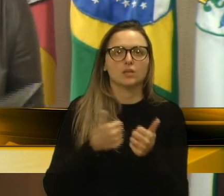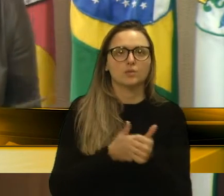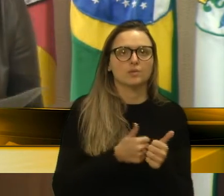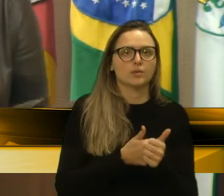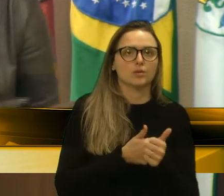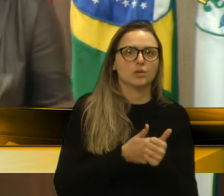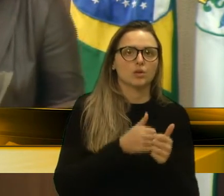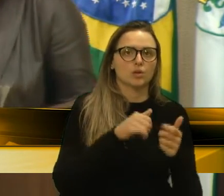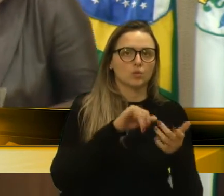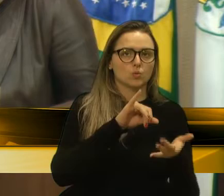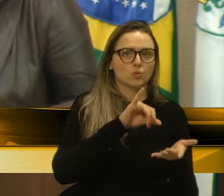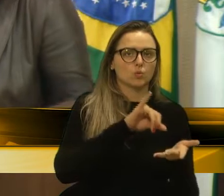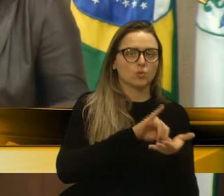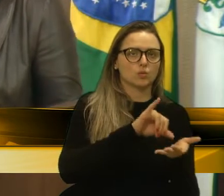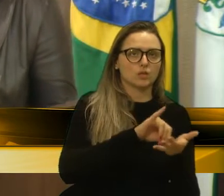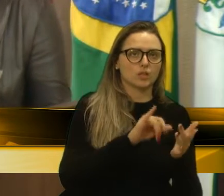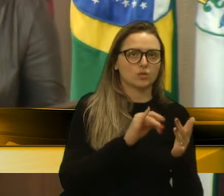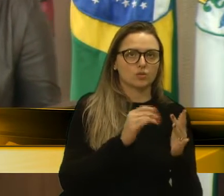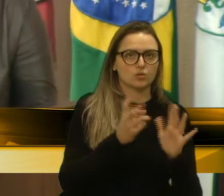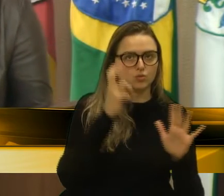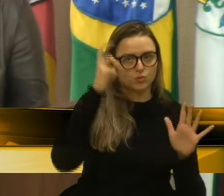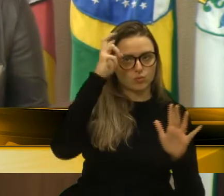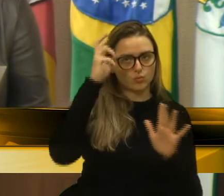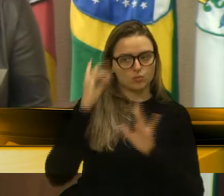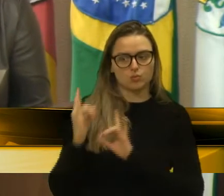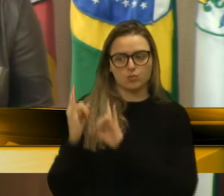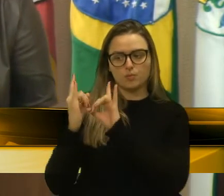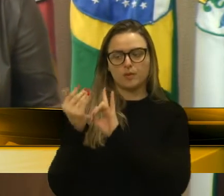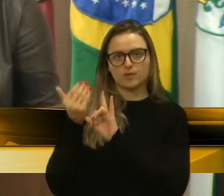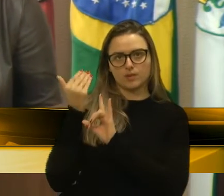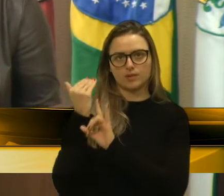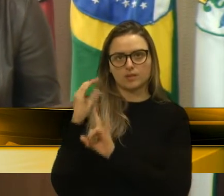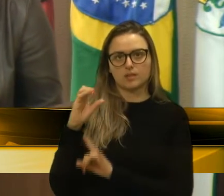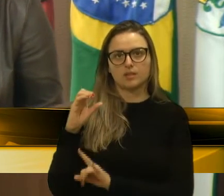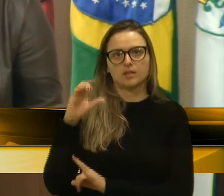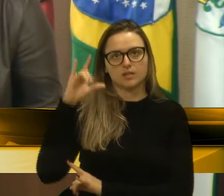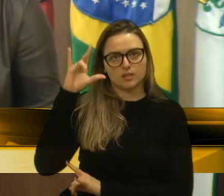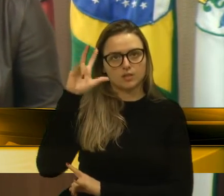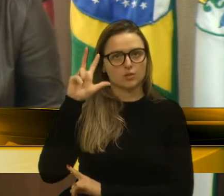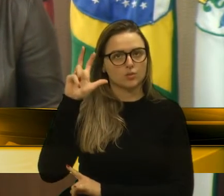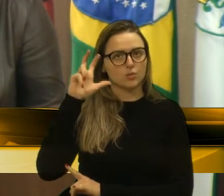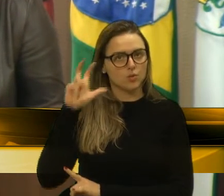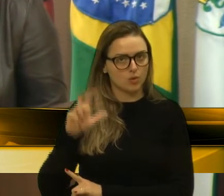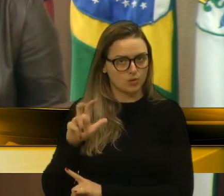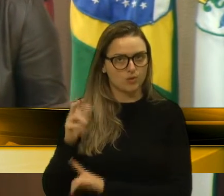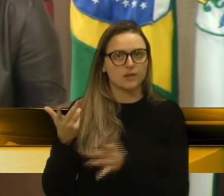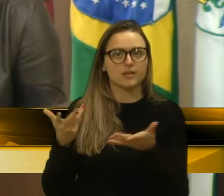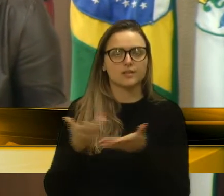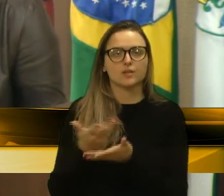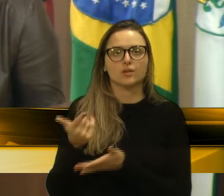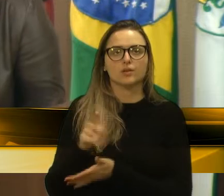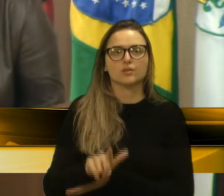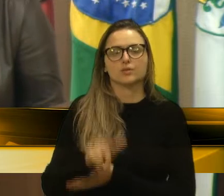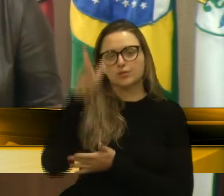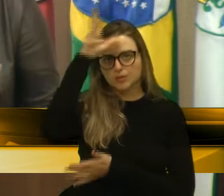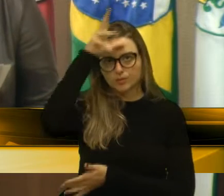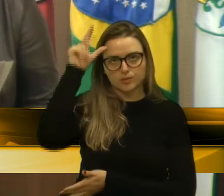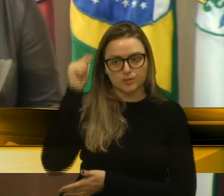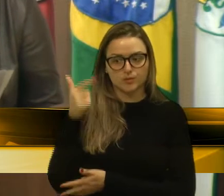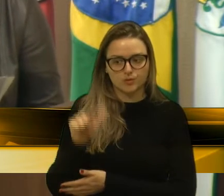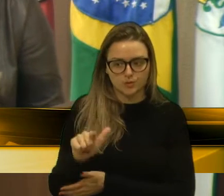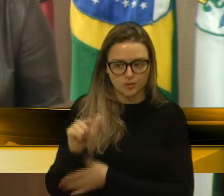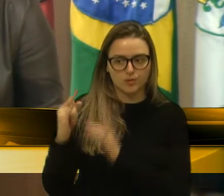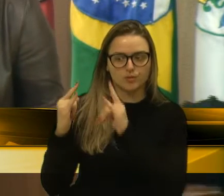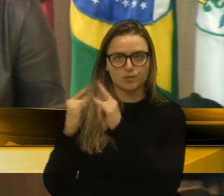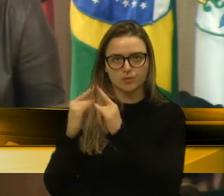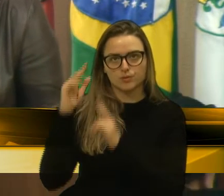Centro de Cultura e os prédios ali dos fundos do Ordovás. E agora, novamente, a Prefeitura ofereceu o Centro de